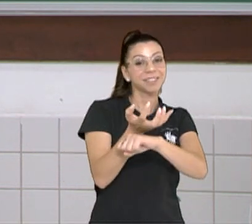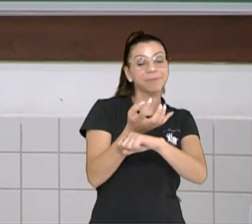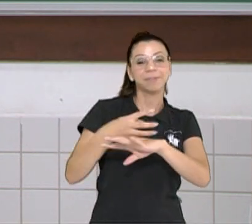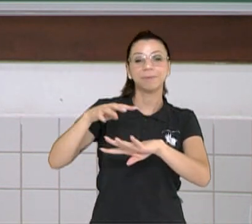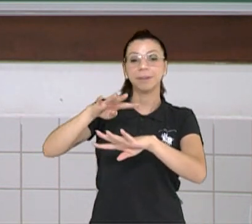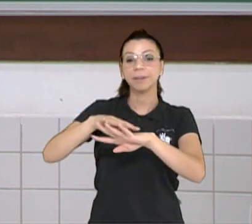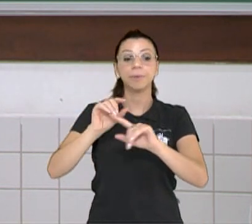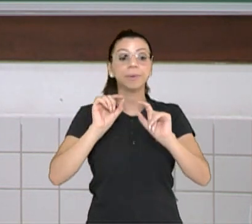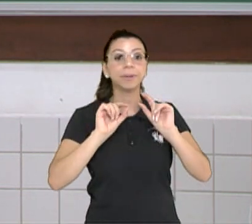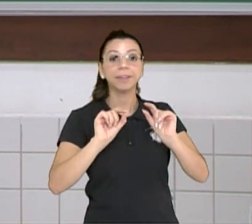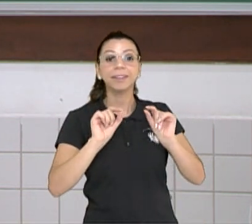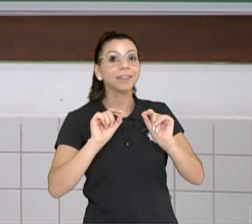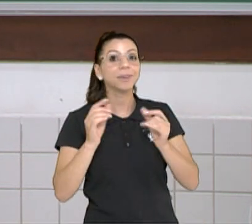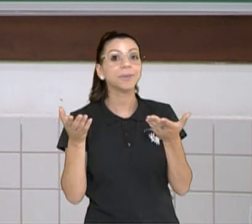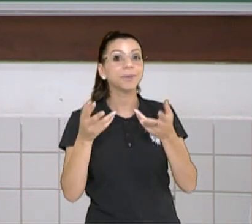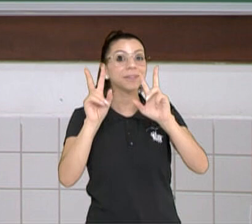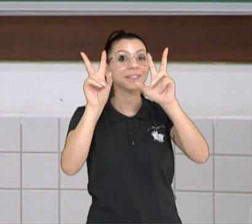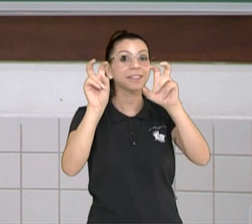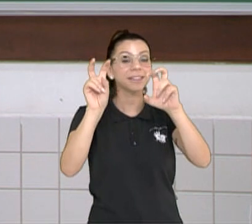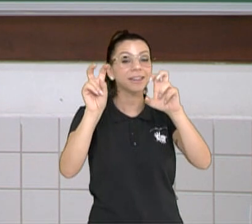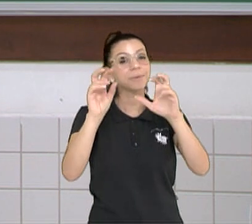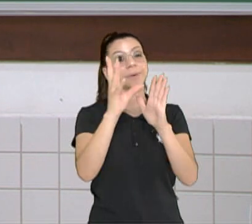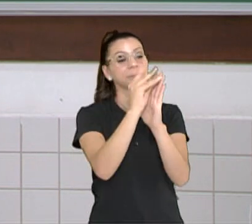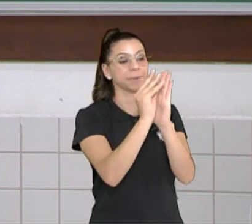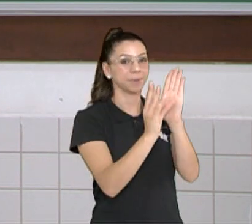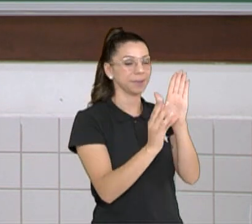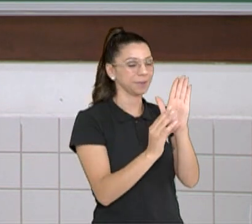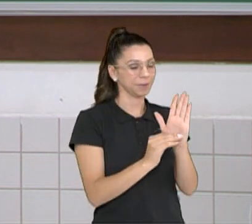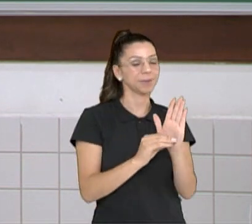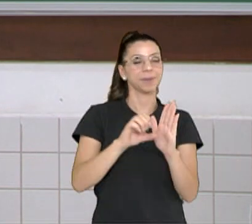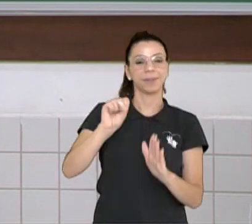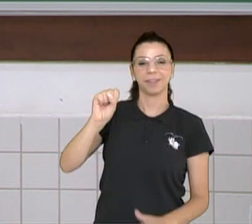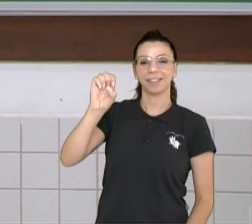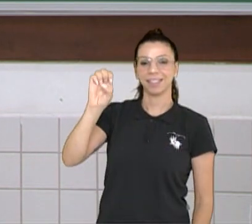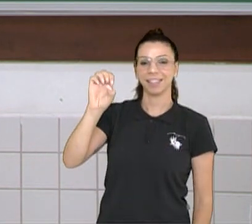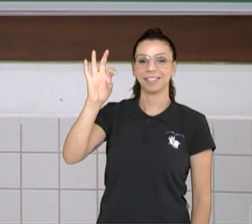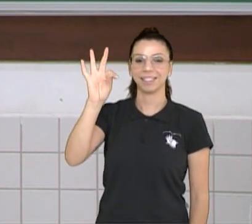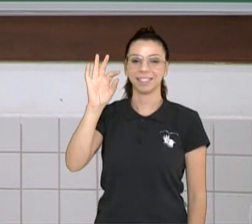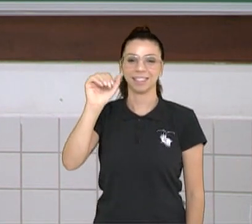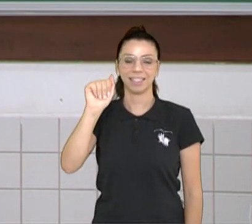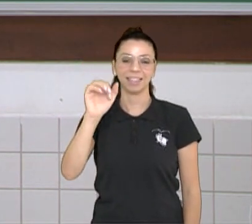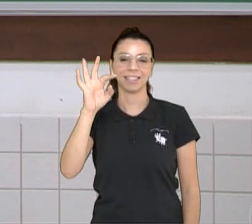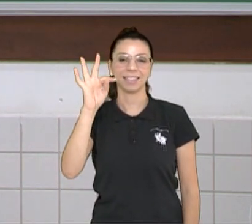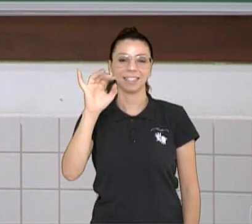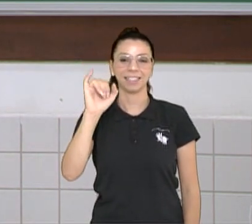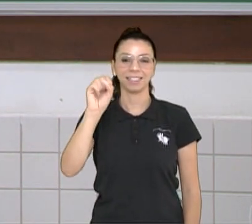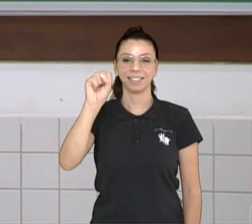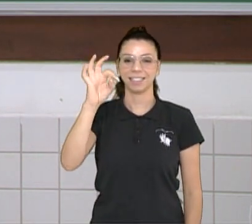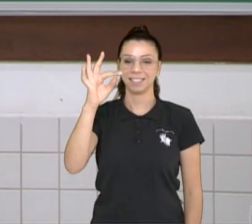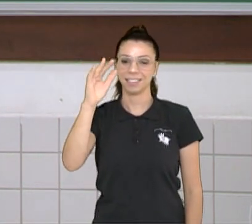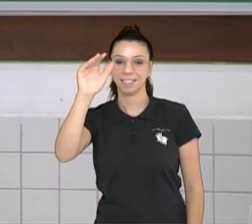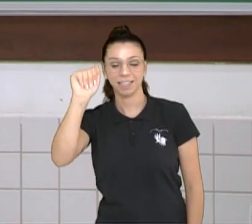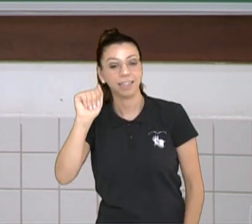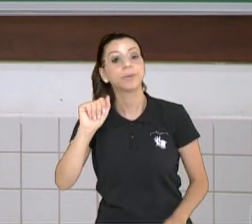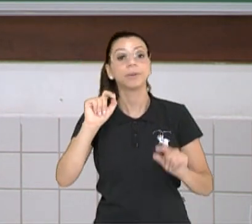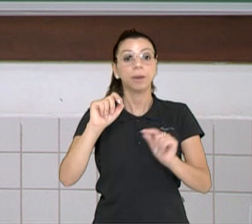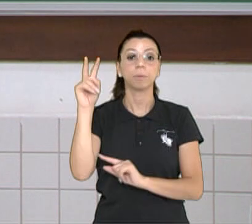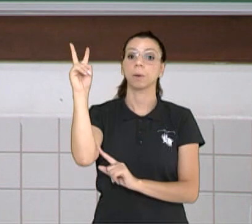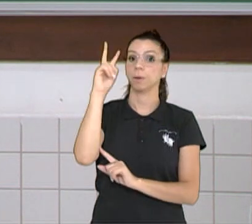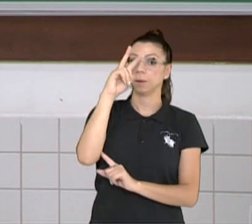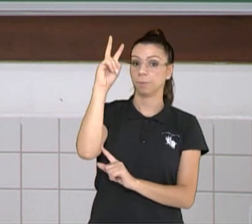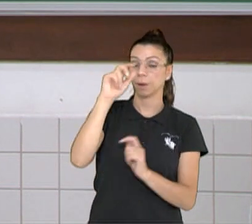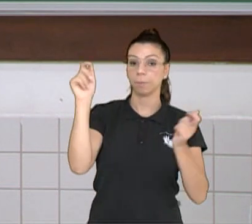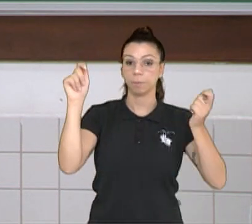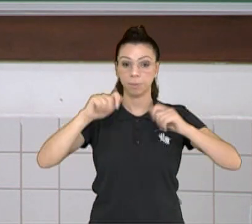hoje, mais uma vez, conteúdo relativo à estatística. Antes disso, eu não posso deixar de lembrá-los que vocês